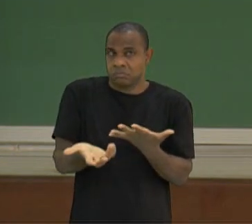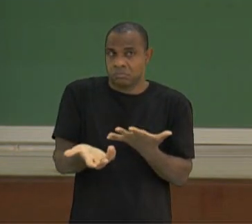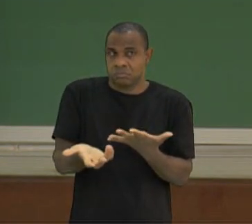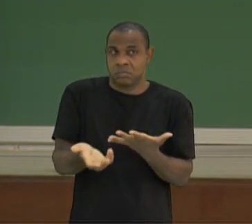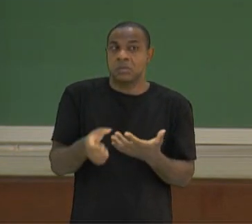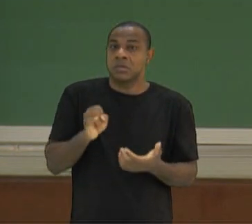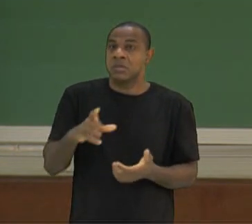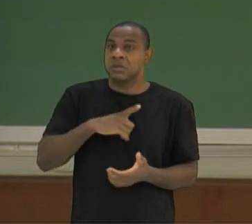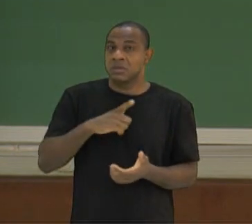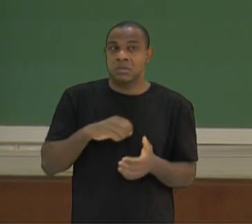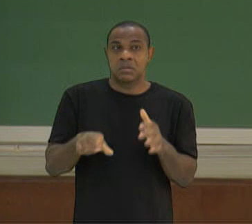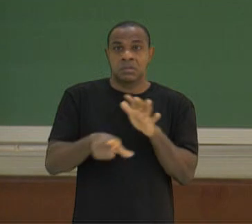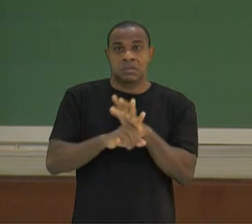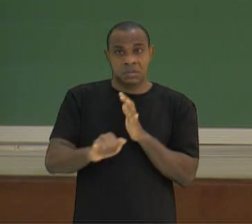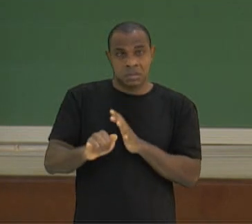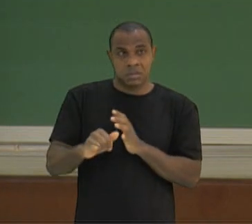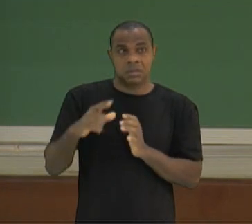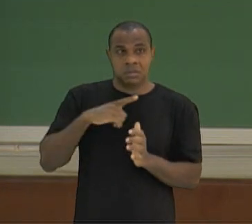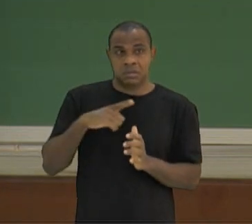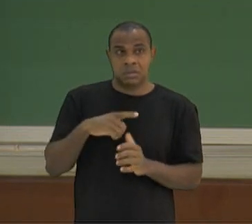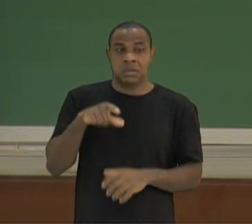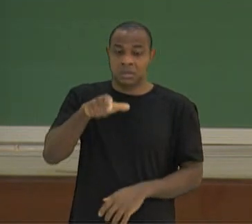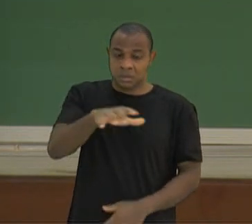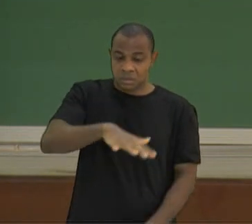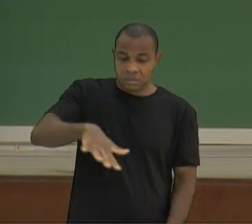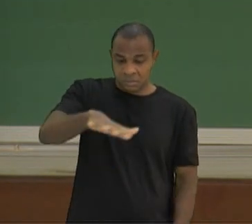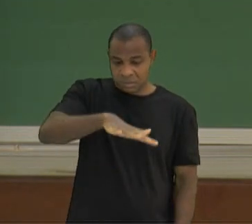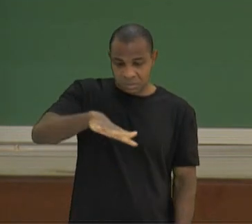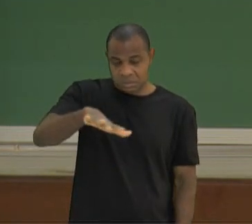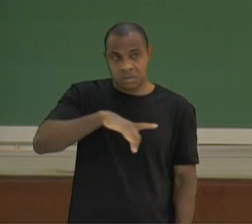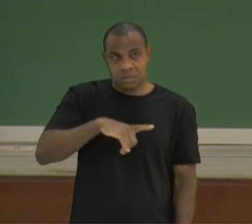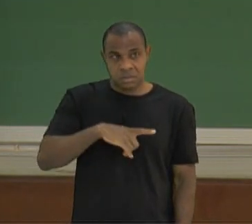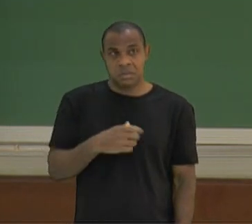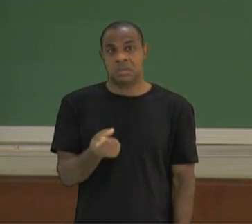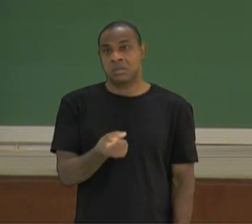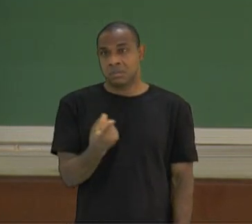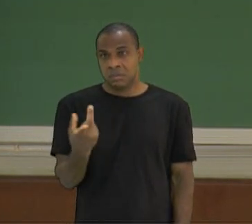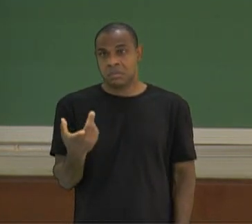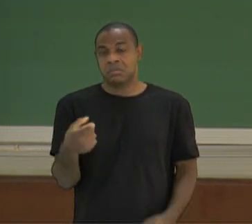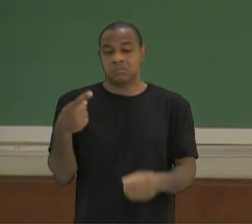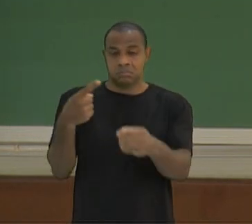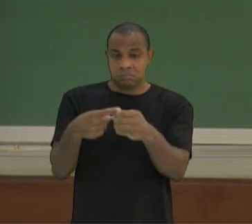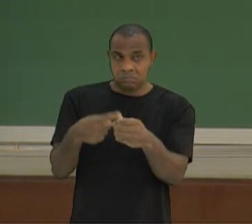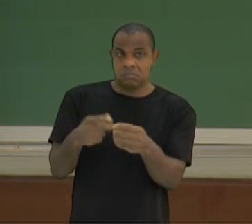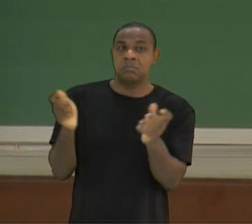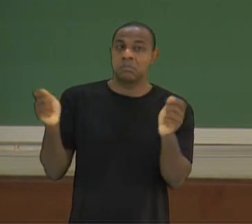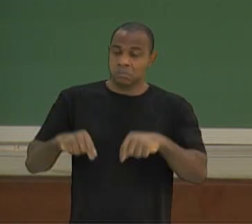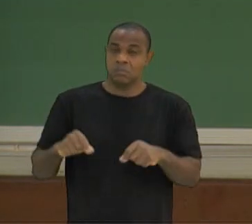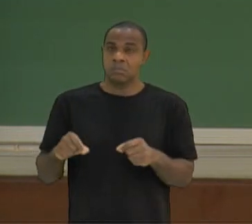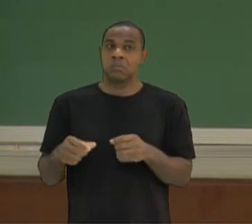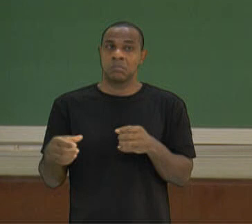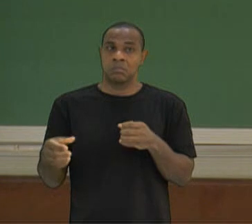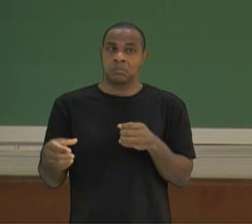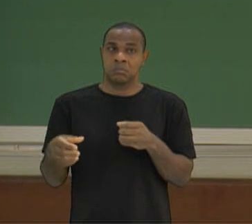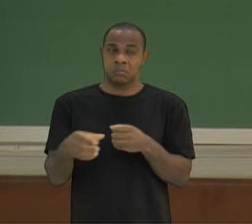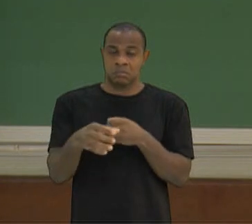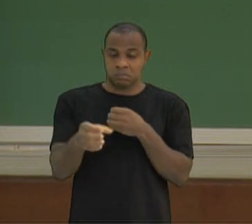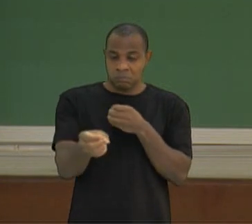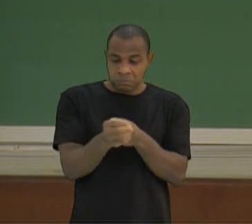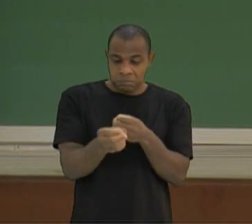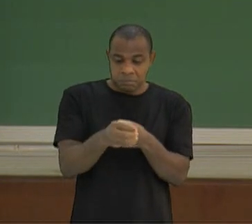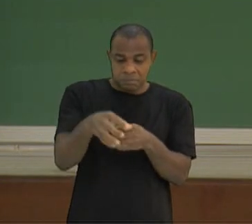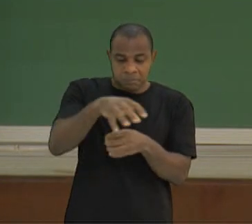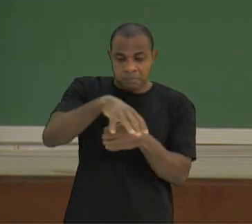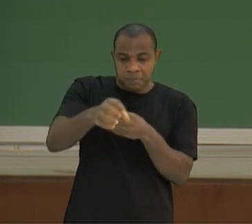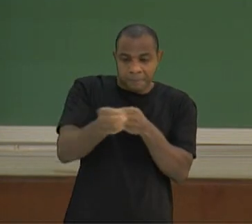quando existe lá uma lei que diz que aquela área com tais e tais municípios fazem parte da região